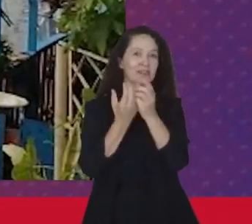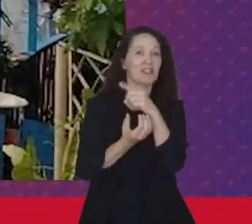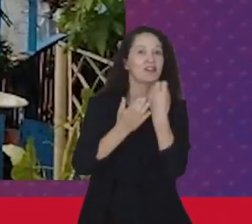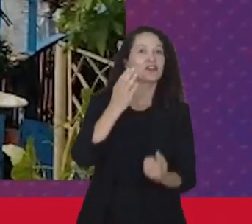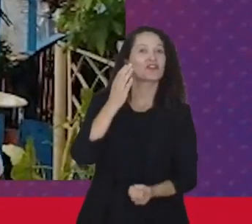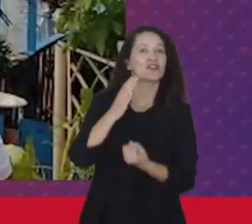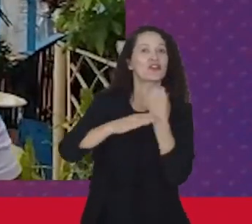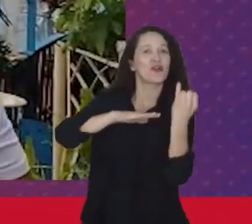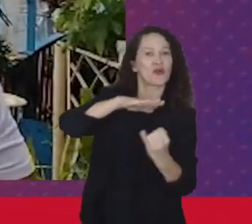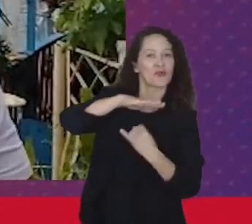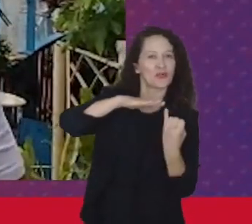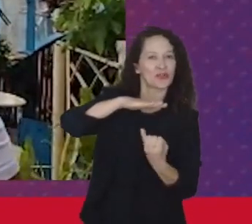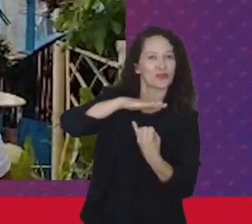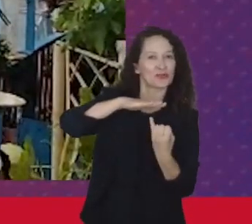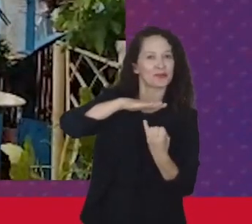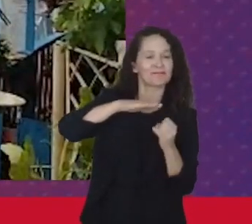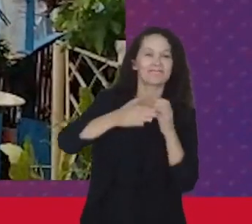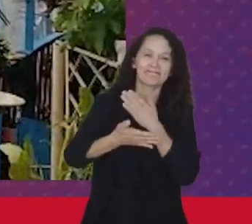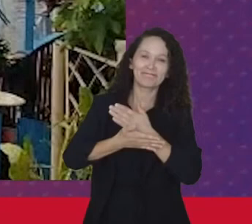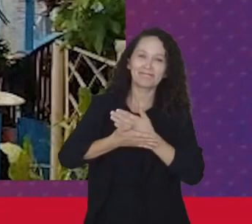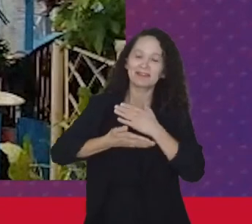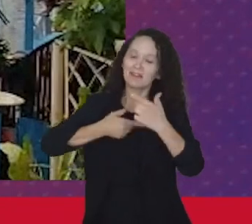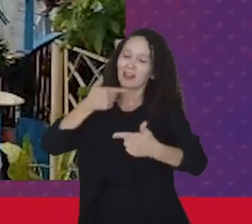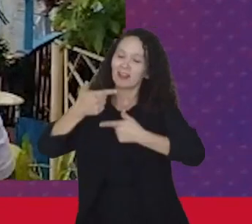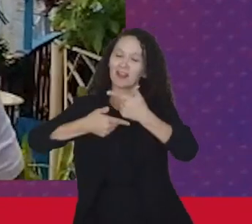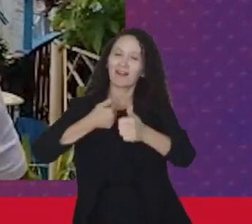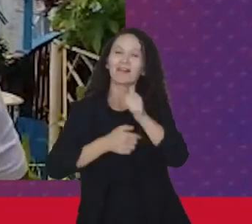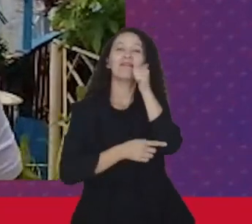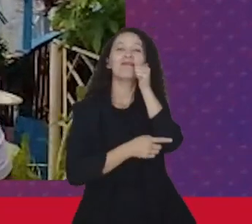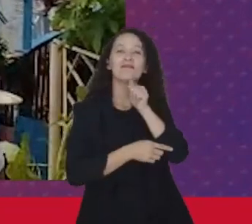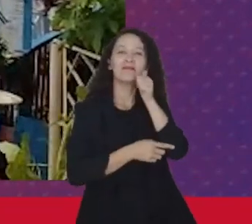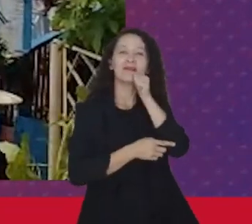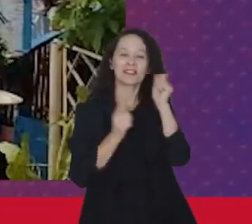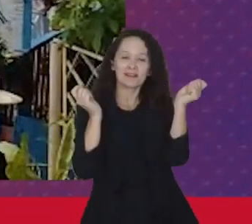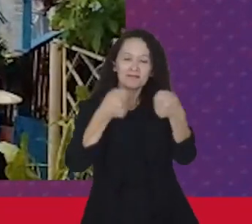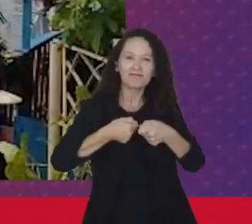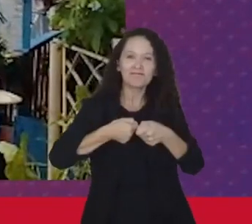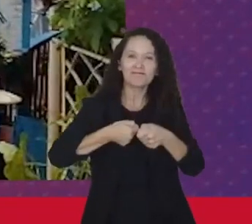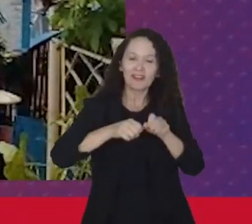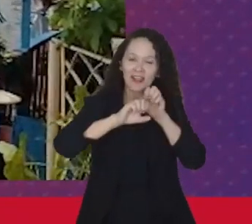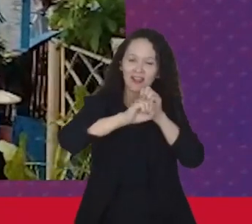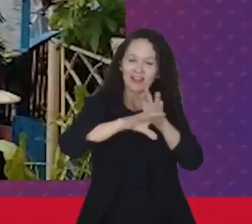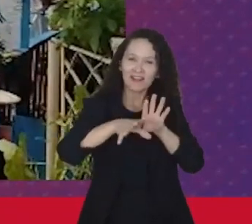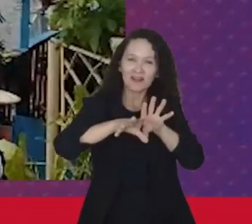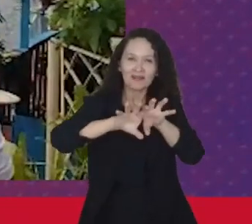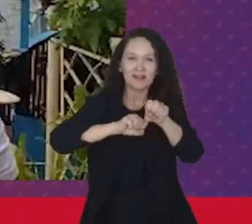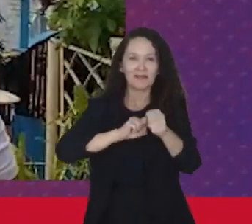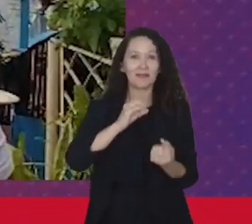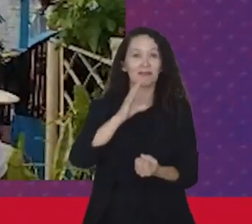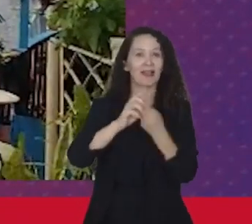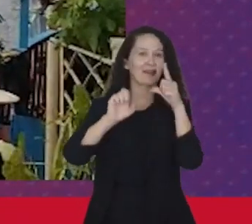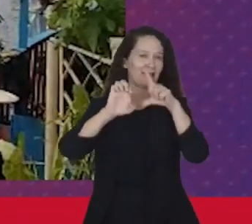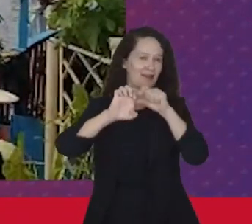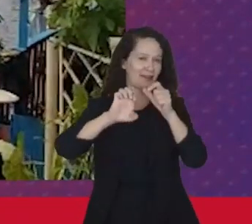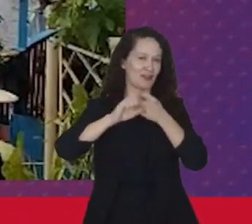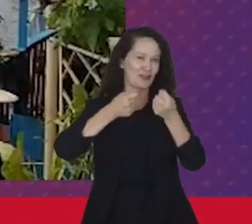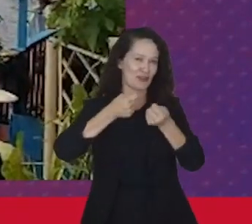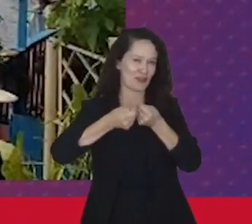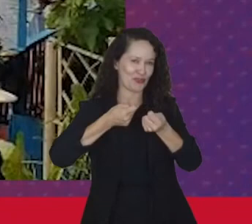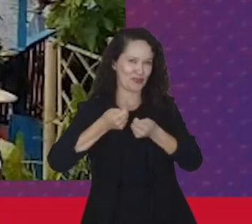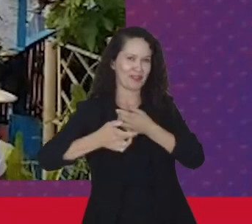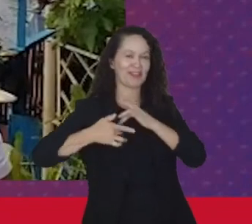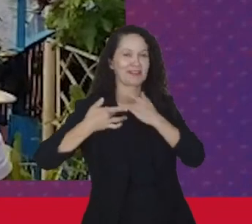o Instituto Aruac, onde a gente começa a trabalhar com mulheres, capacitando elas para criar empreendimentos de economia